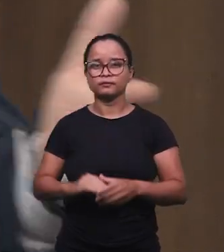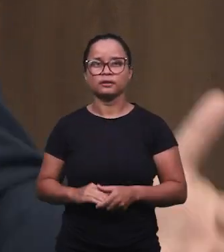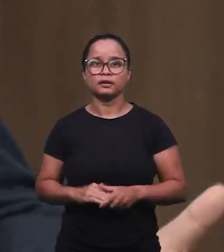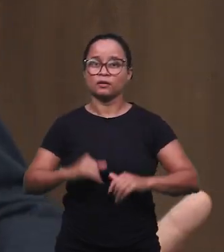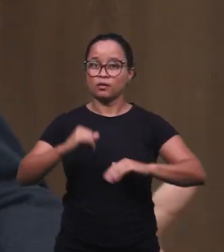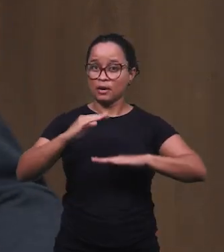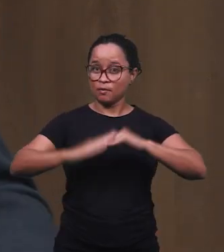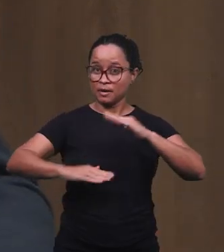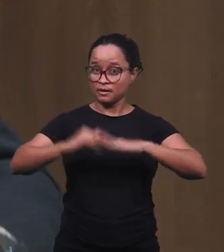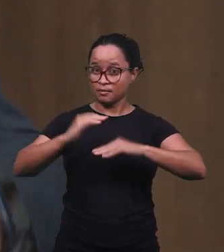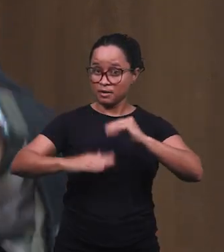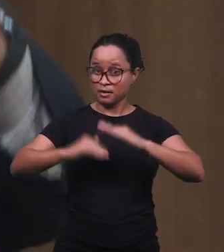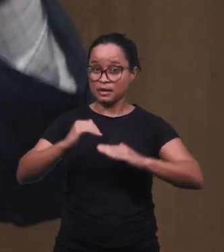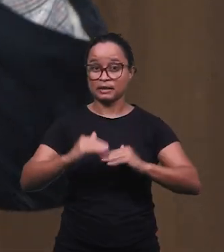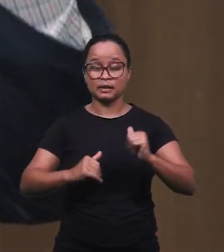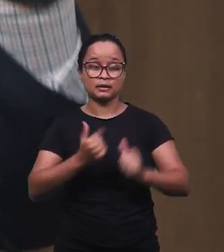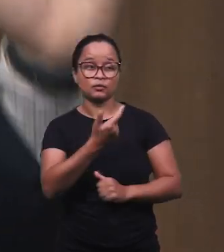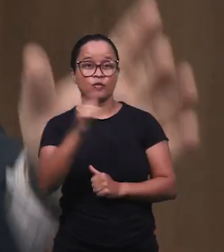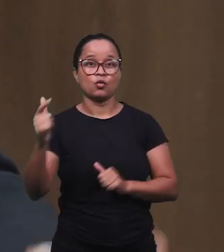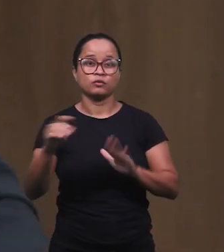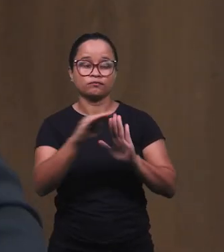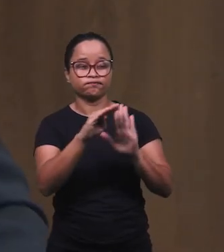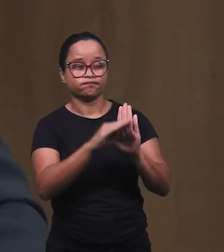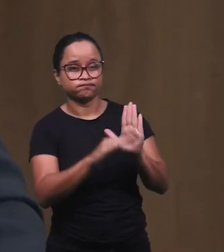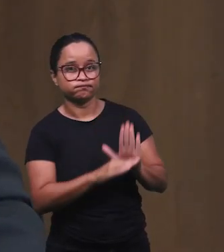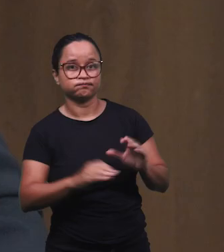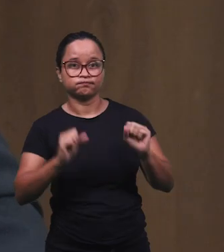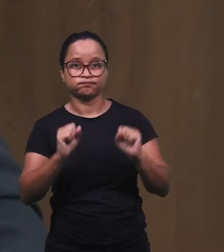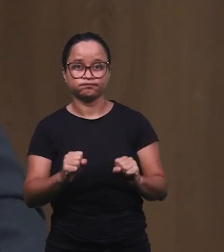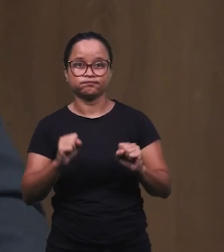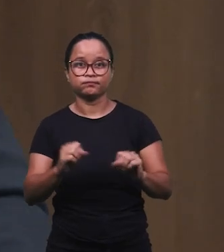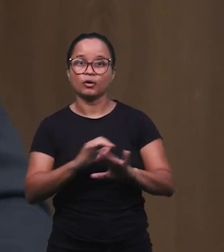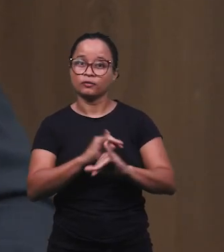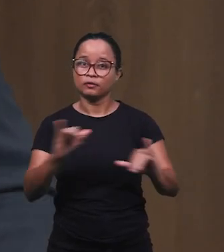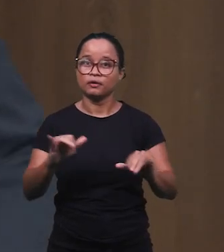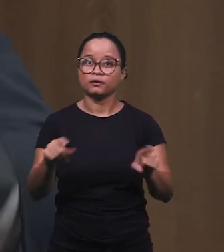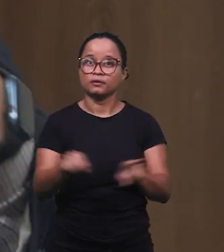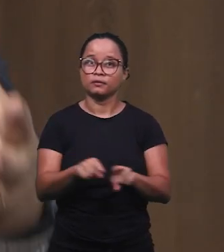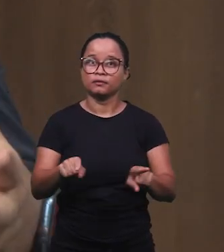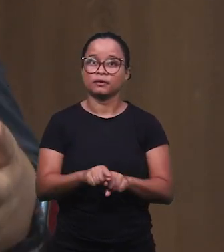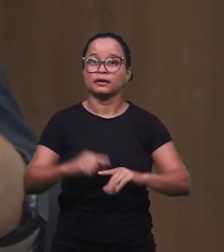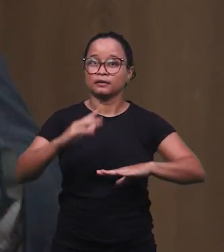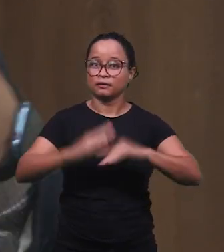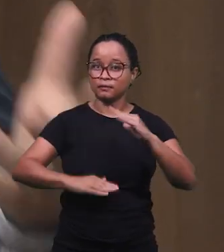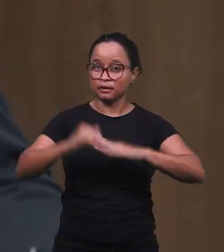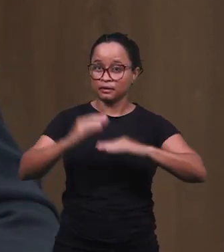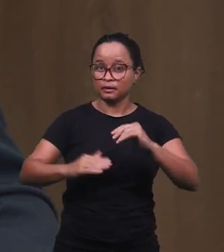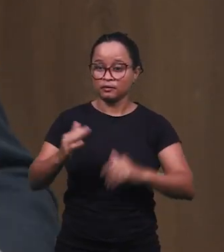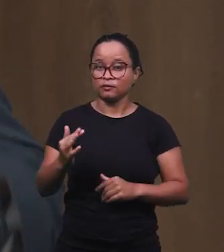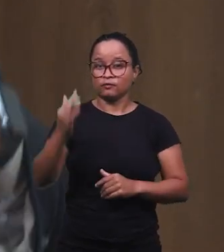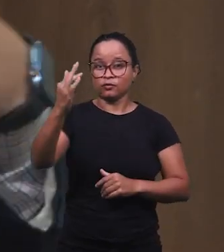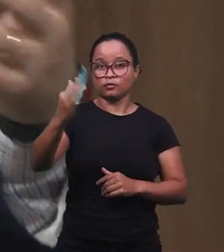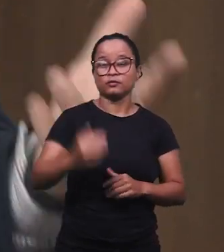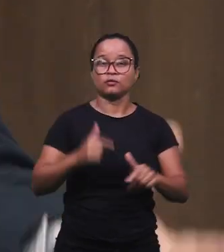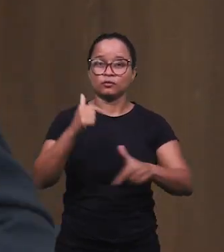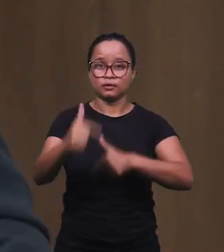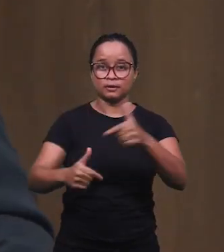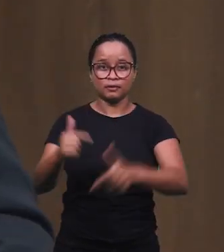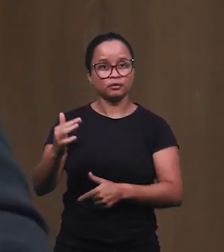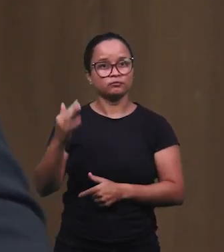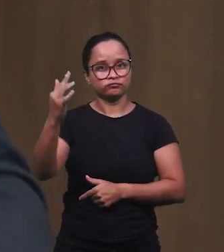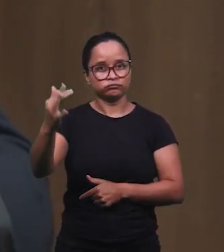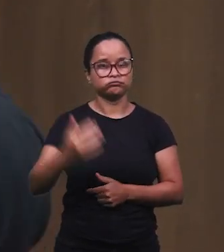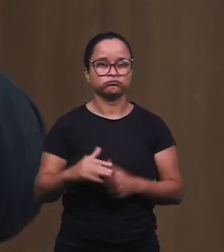comunicação. É uma das habilidades que em outro programa a gente pode falar sobre isso também, a respeito das habilidades do futuro, sobre os trabalhos